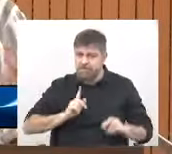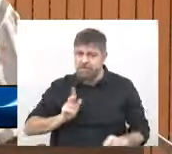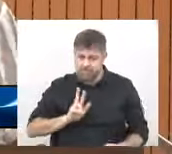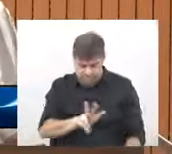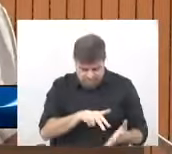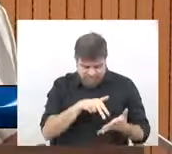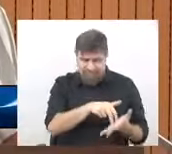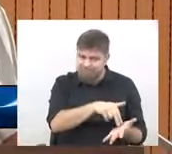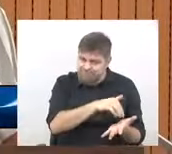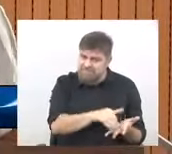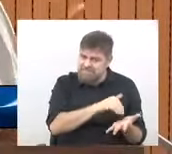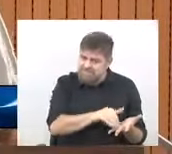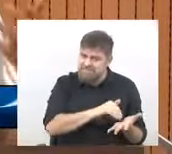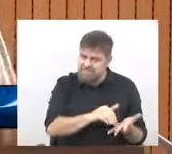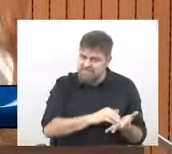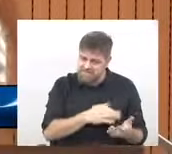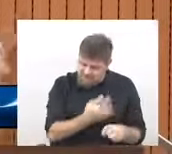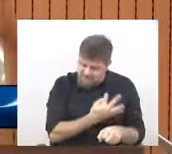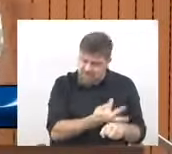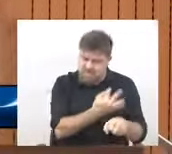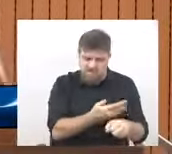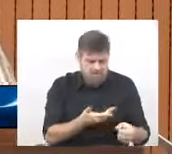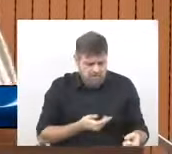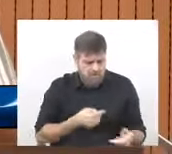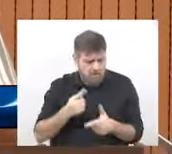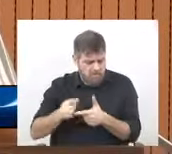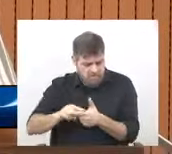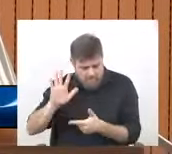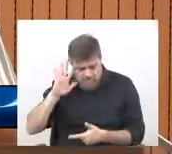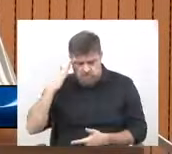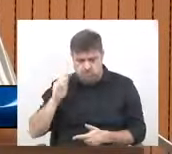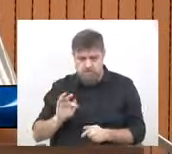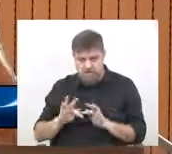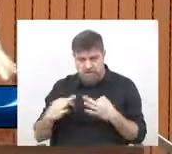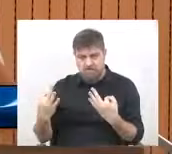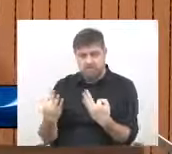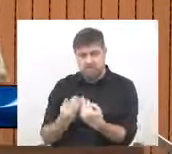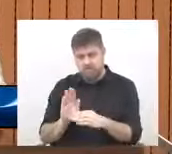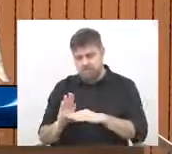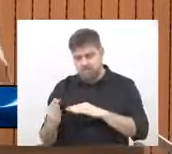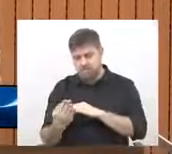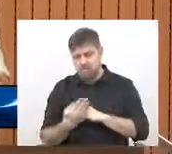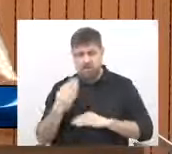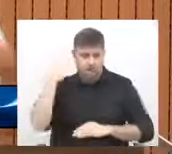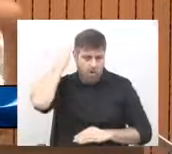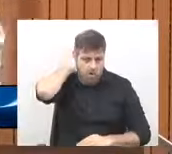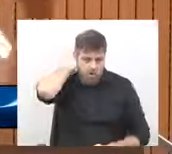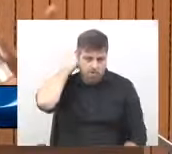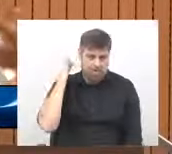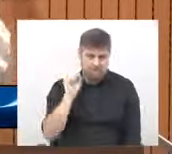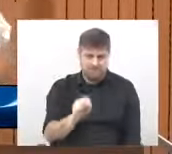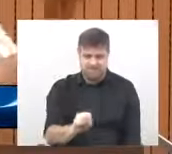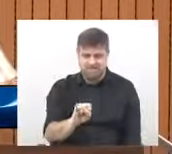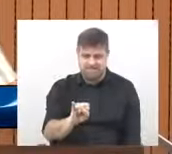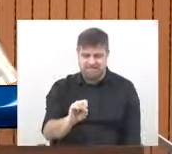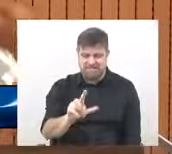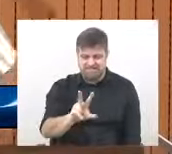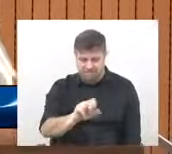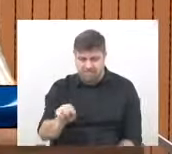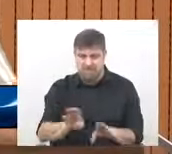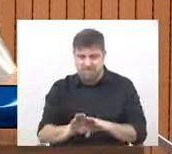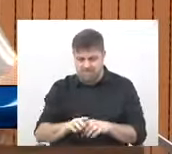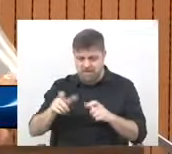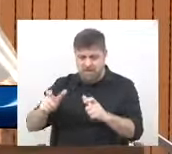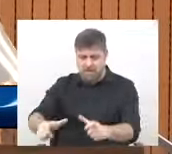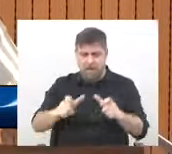da Secretaria de Educação para que resolva o problema das famílias do Costa Silva, mas também de outras famílias de outras regiões que